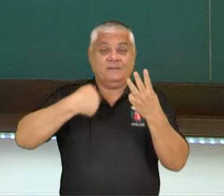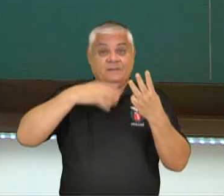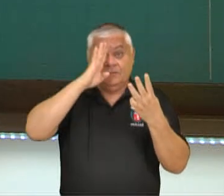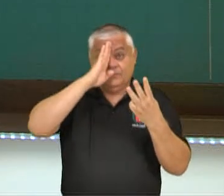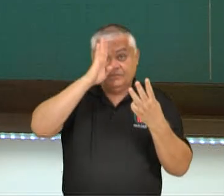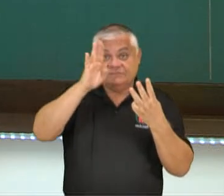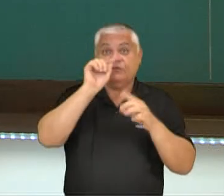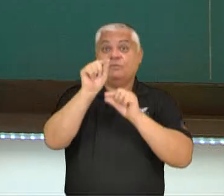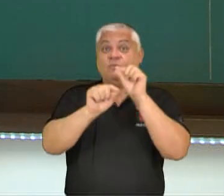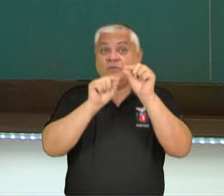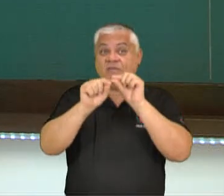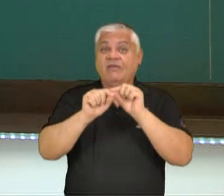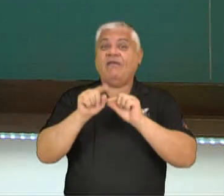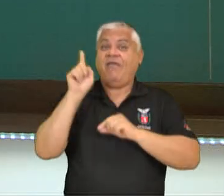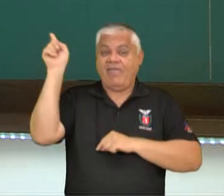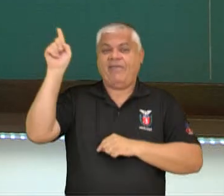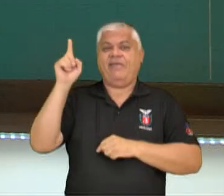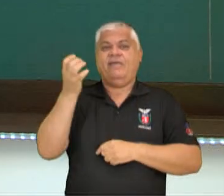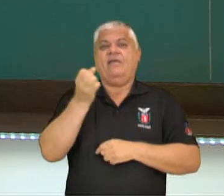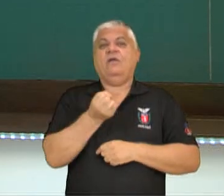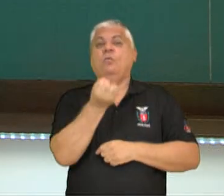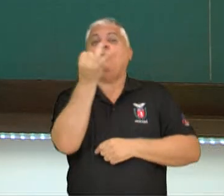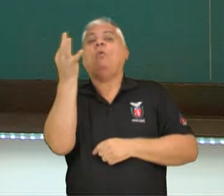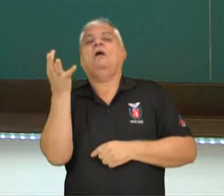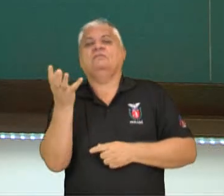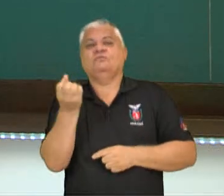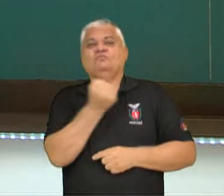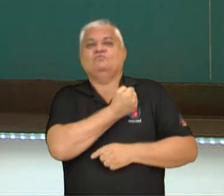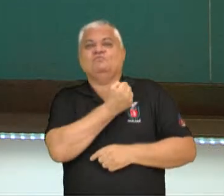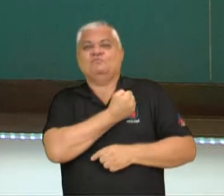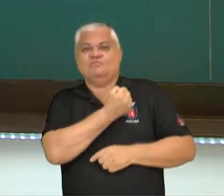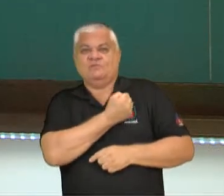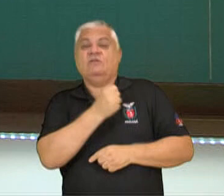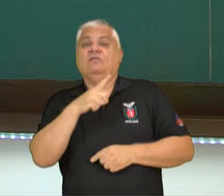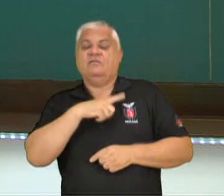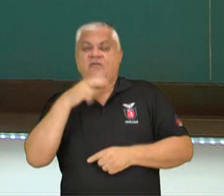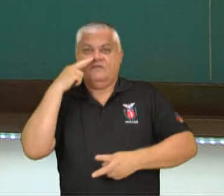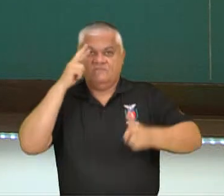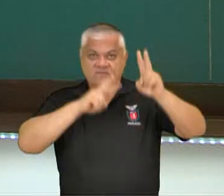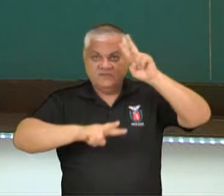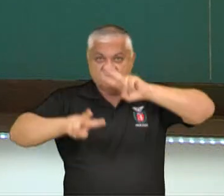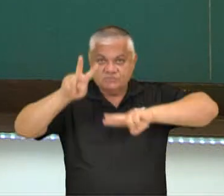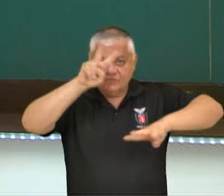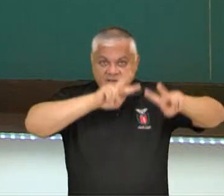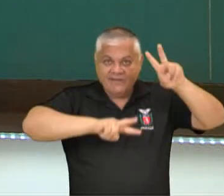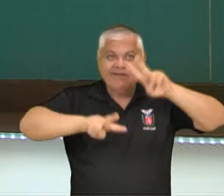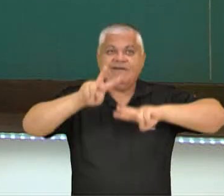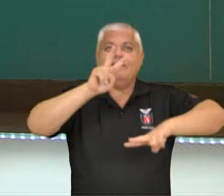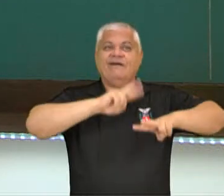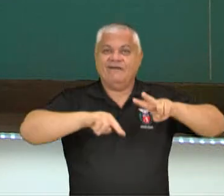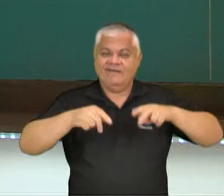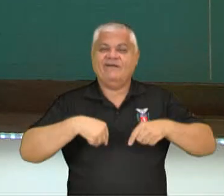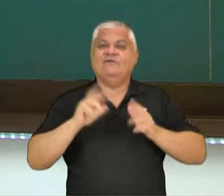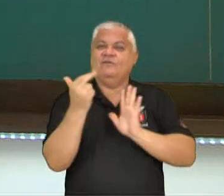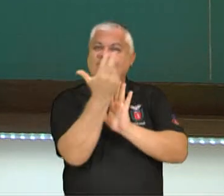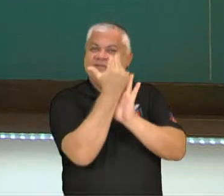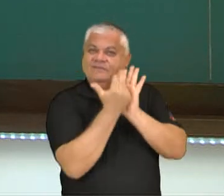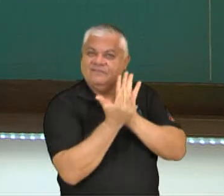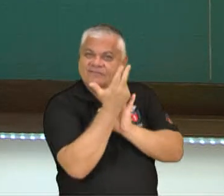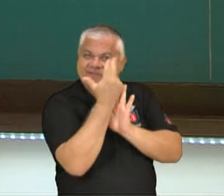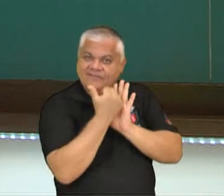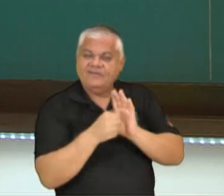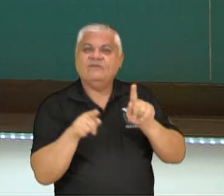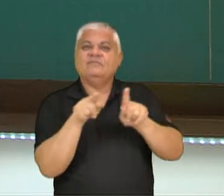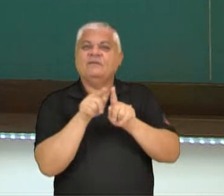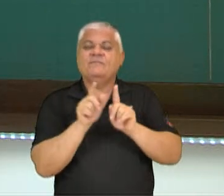principais estão aqui, né? Observe que nós temos os elementos visuais, que são os ícones, os desenhos ali presentes, e temos